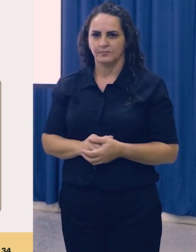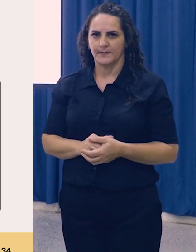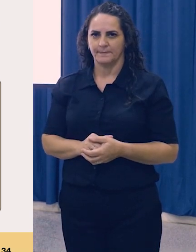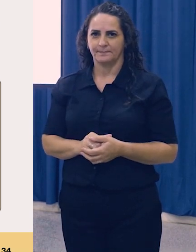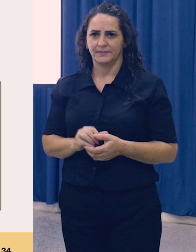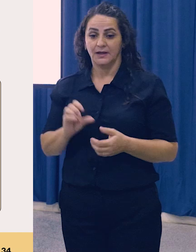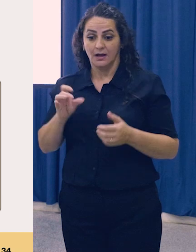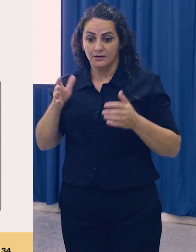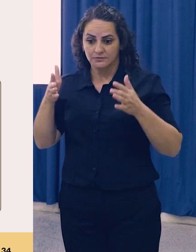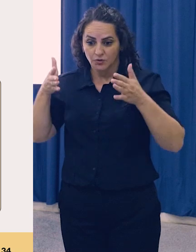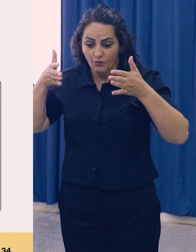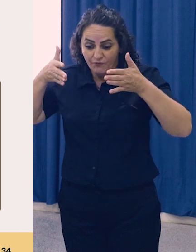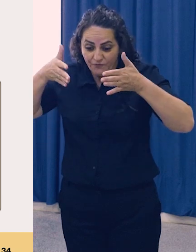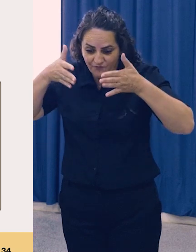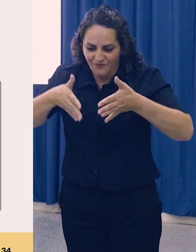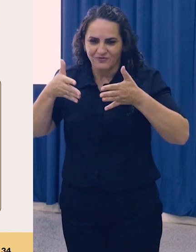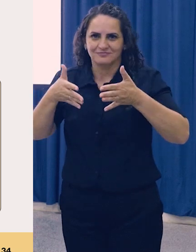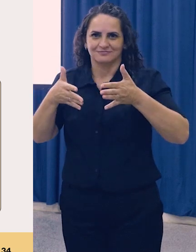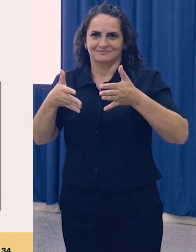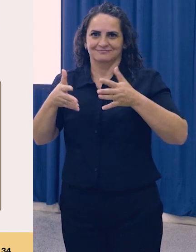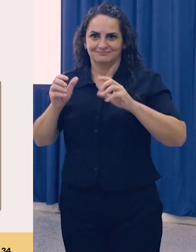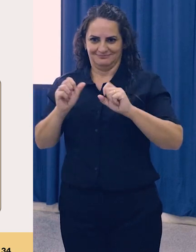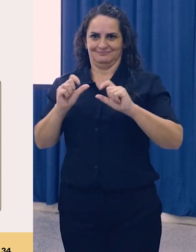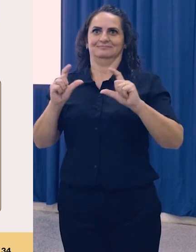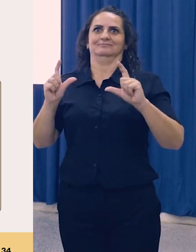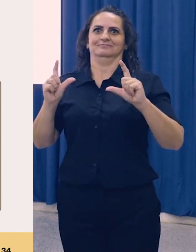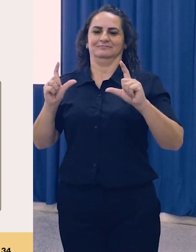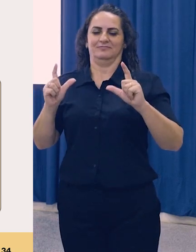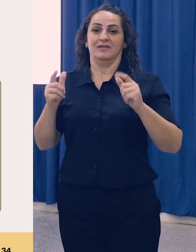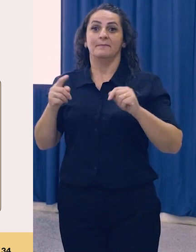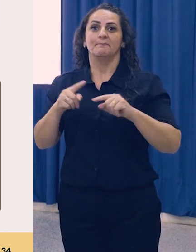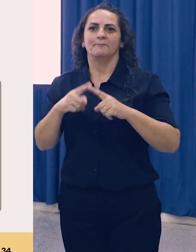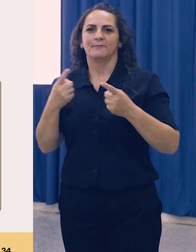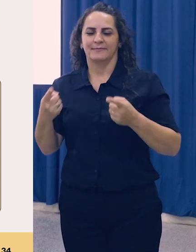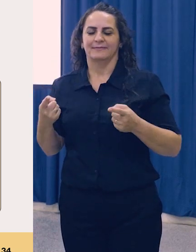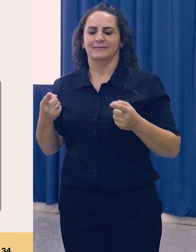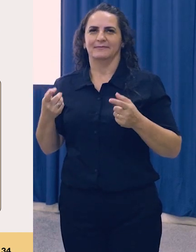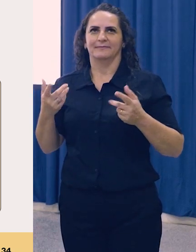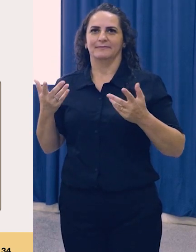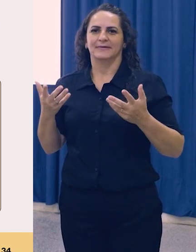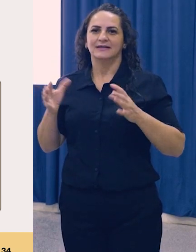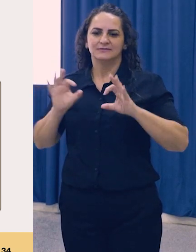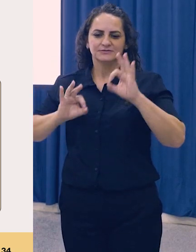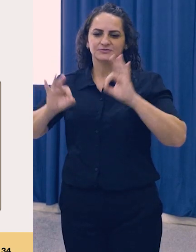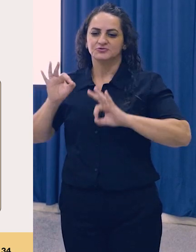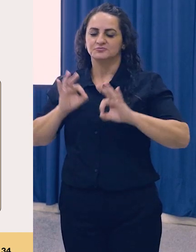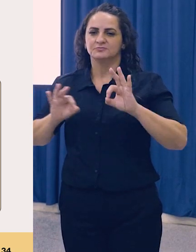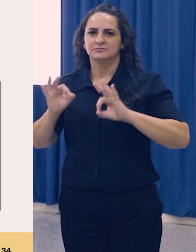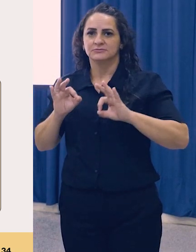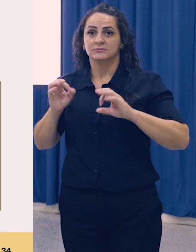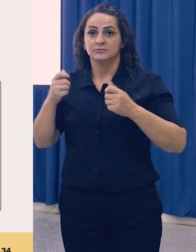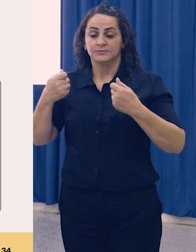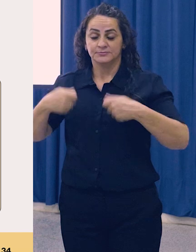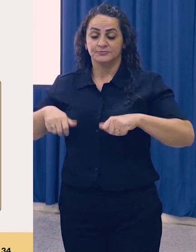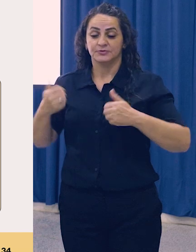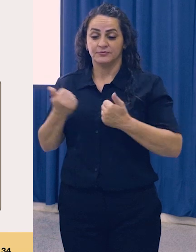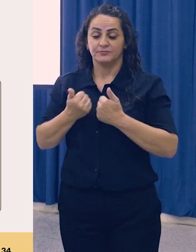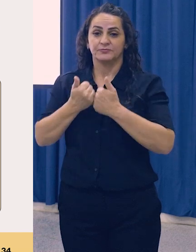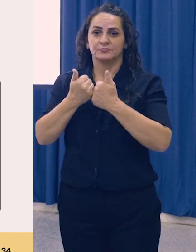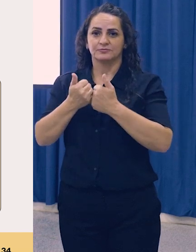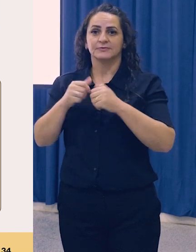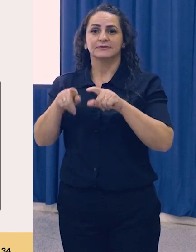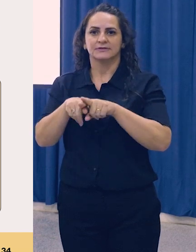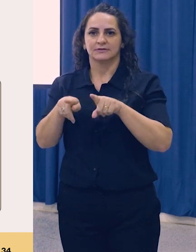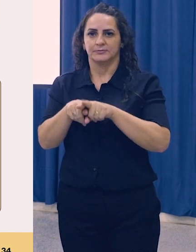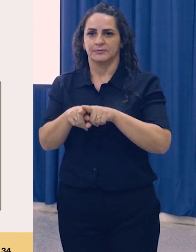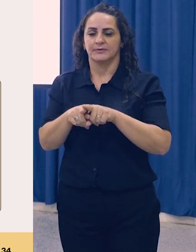não só fique tão escancarado assim, mas de uma maneira que possa contribuir financeiramente para